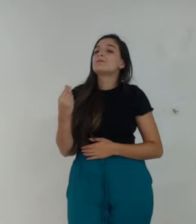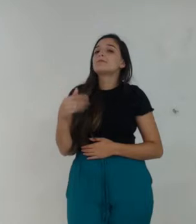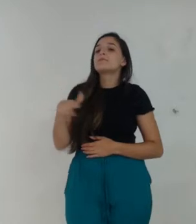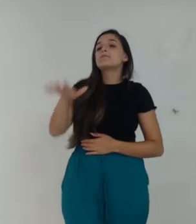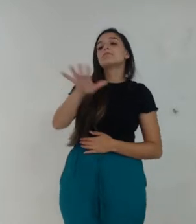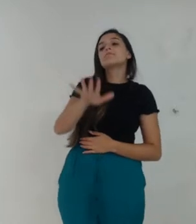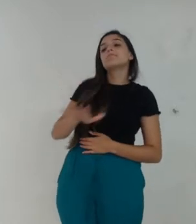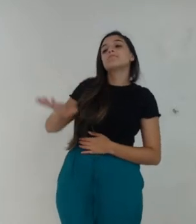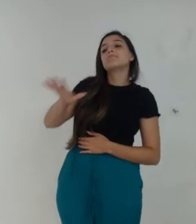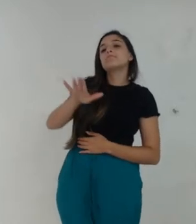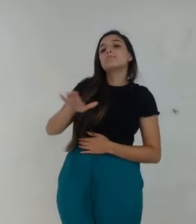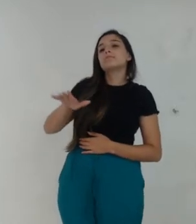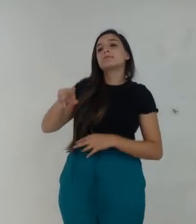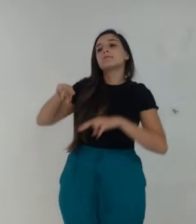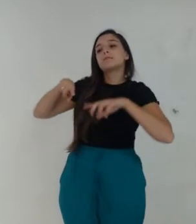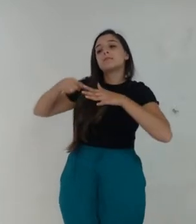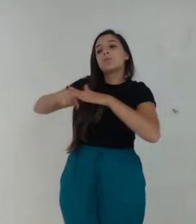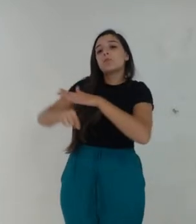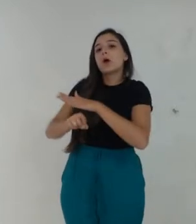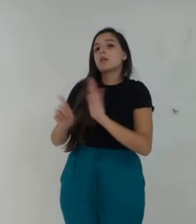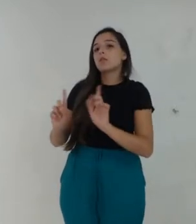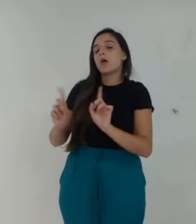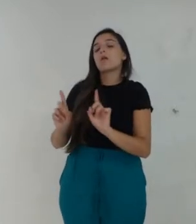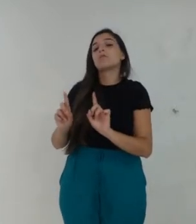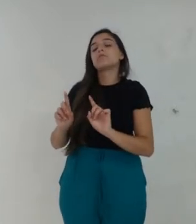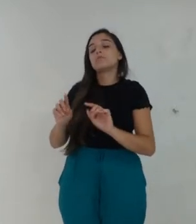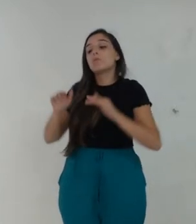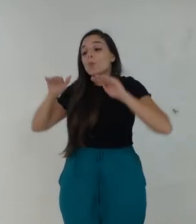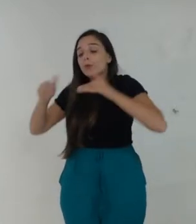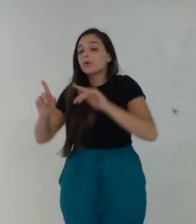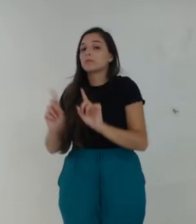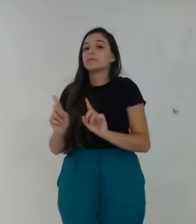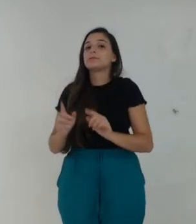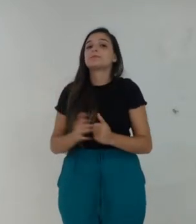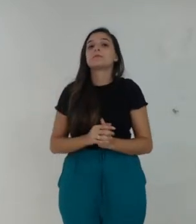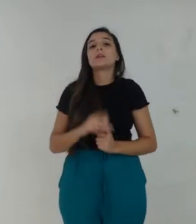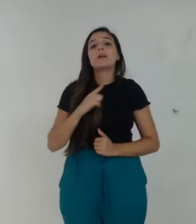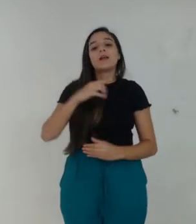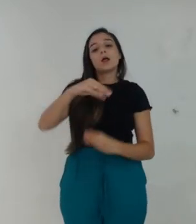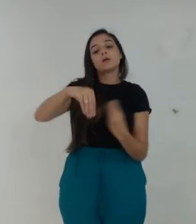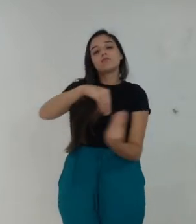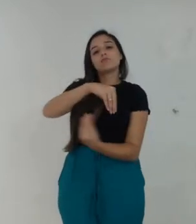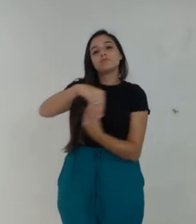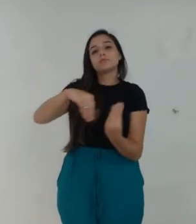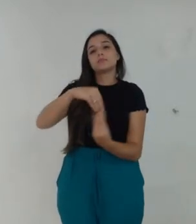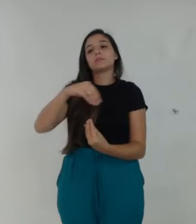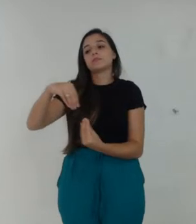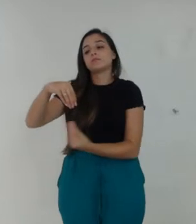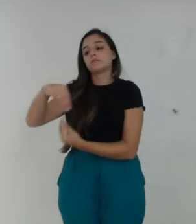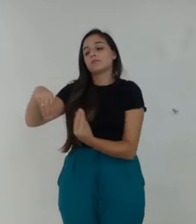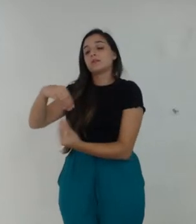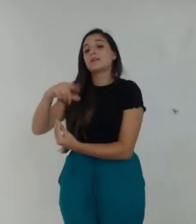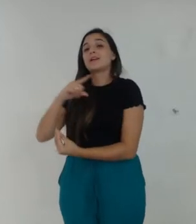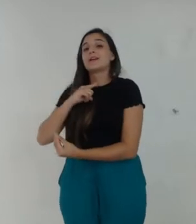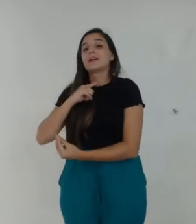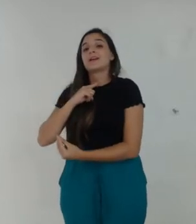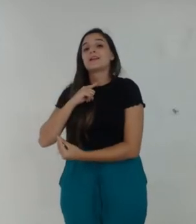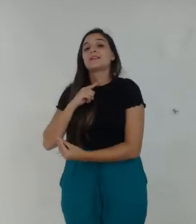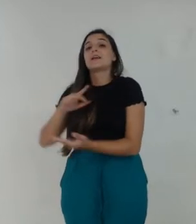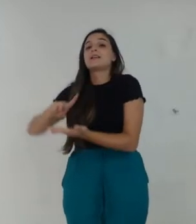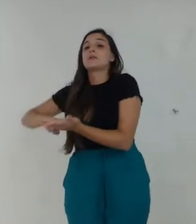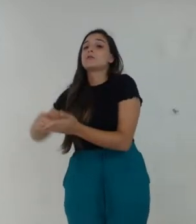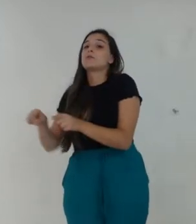periférica, assim, que não estão pesquisando especificamente. As mistas são aquelas que se referem tanto à tradução quanto à